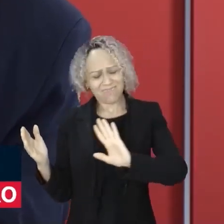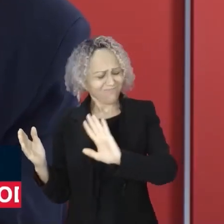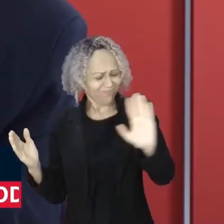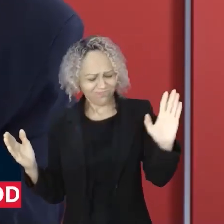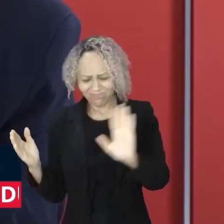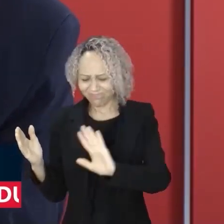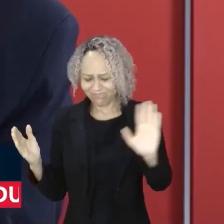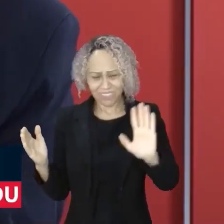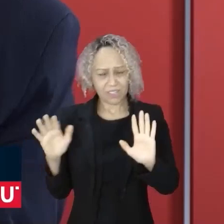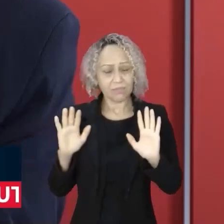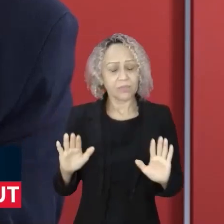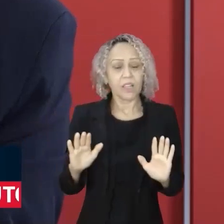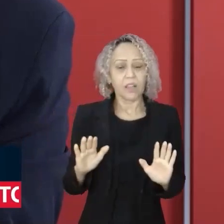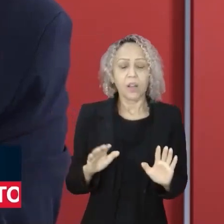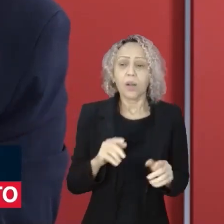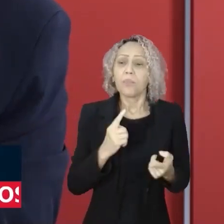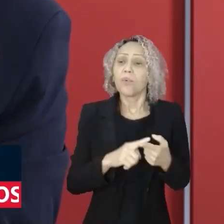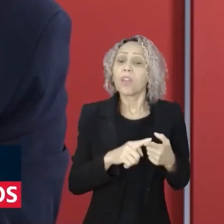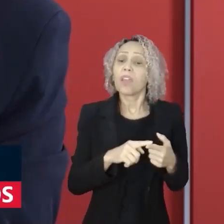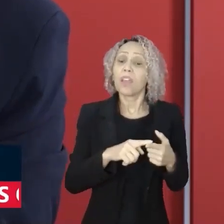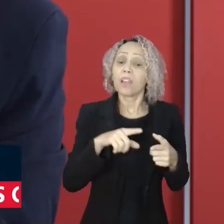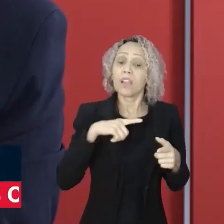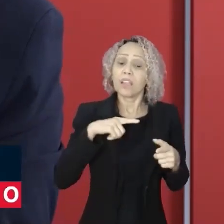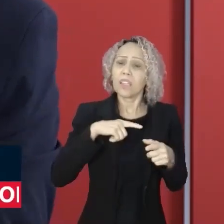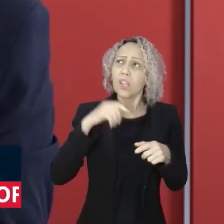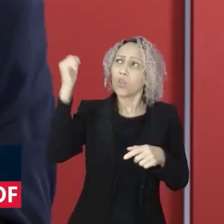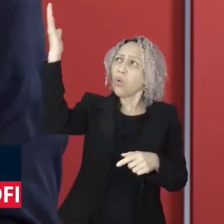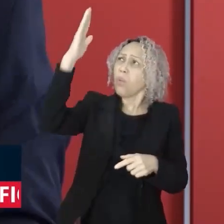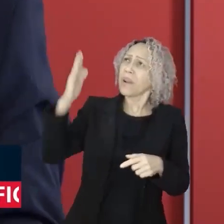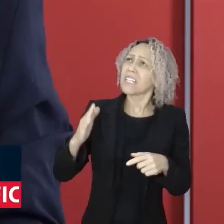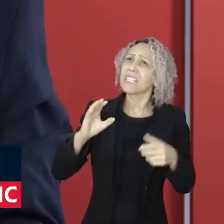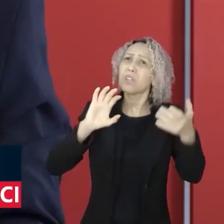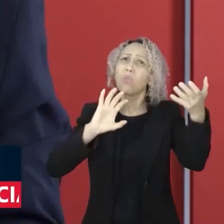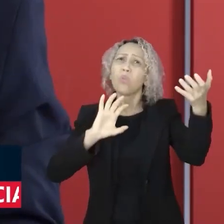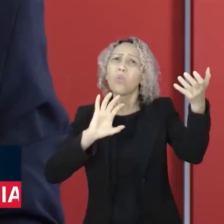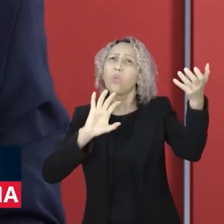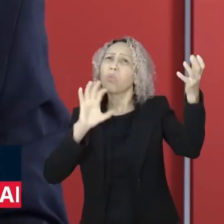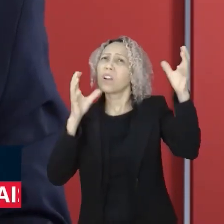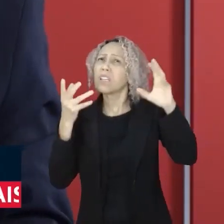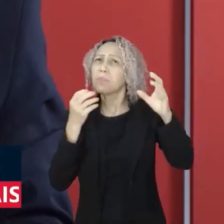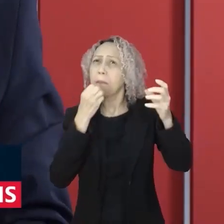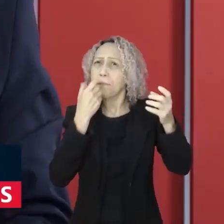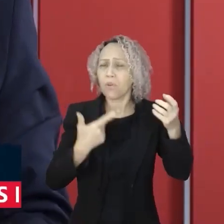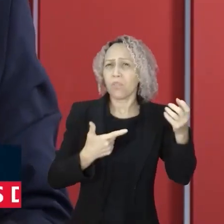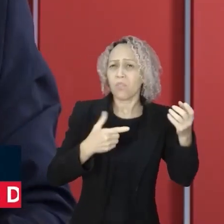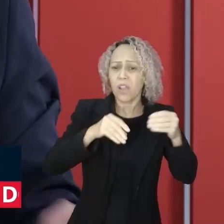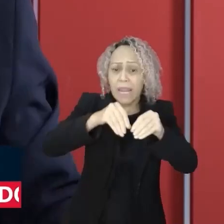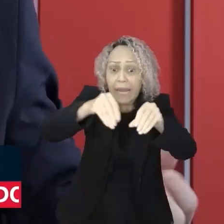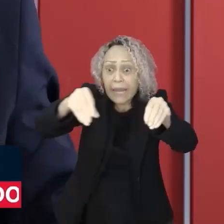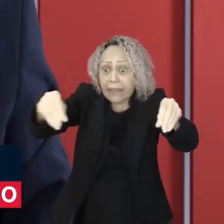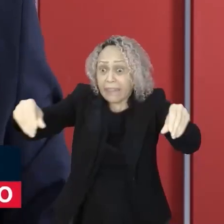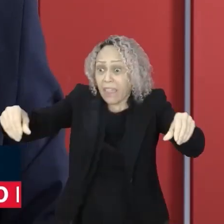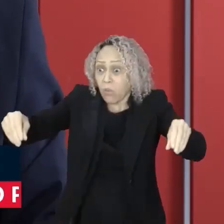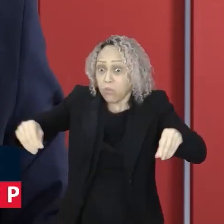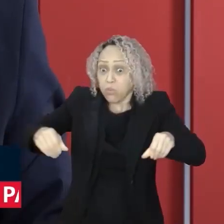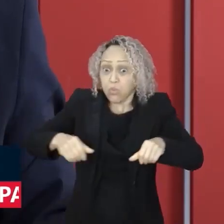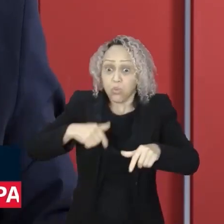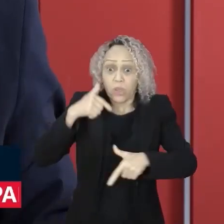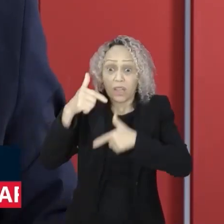gente para produzir, vontade de trabalhar, terra, clima, tudo que pode favorecer e gente passando